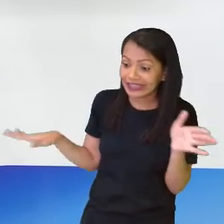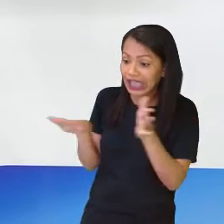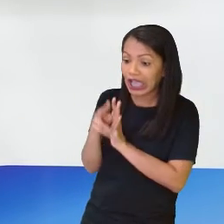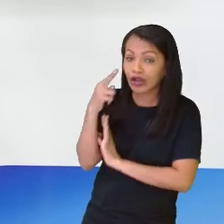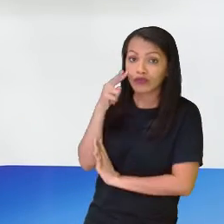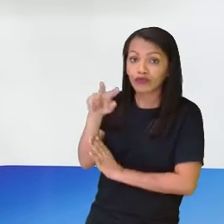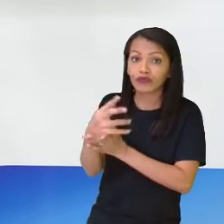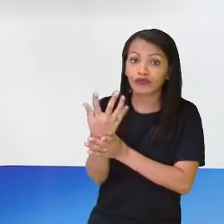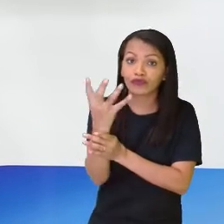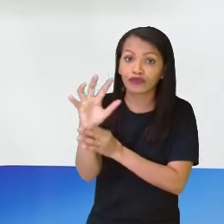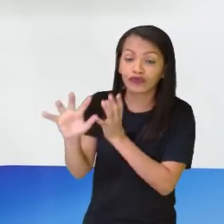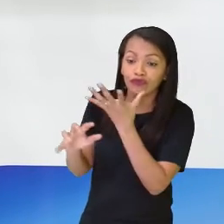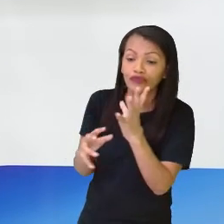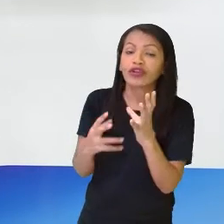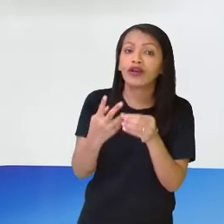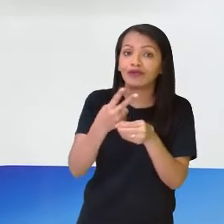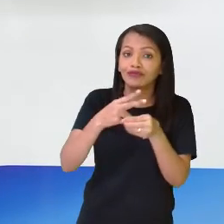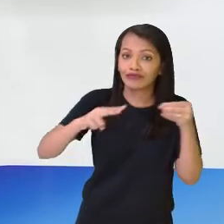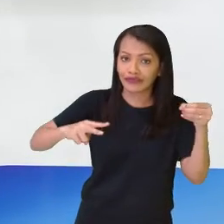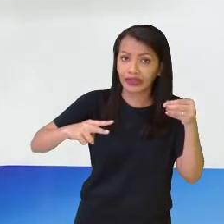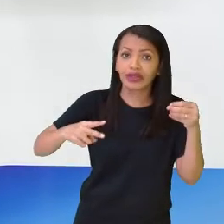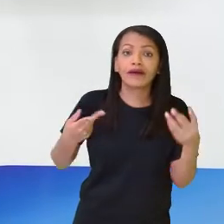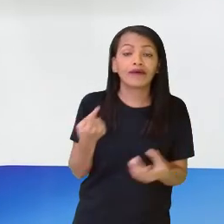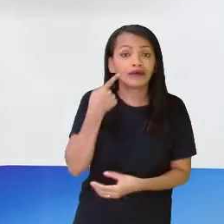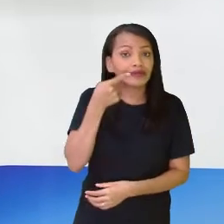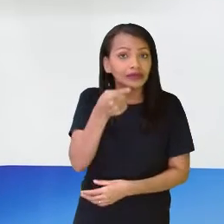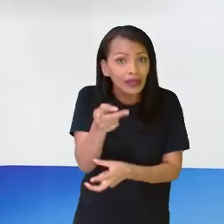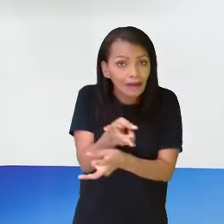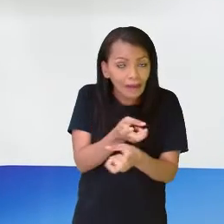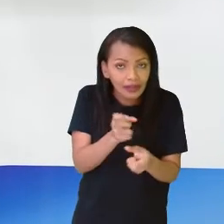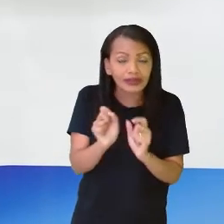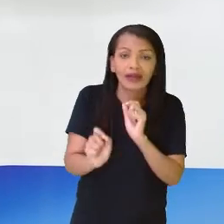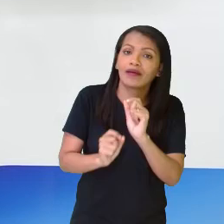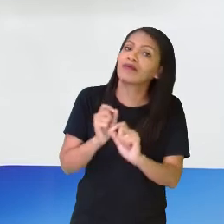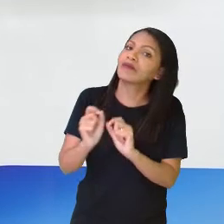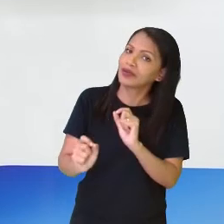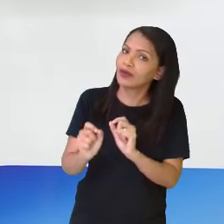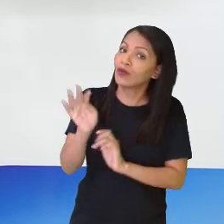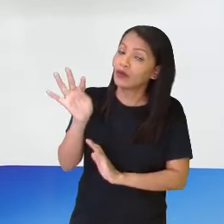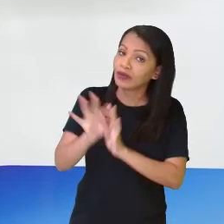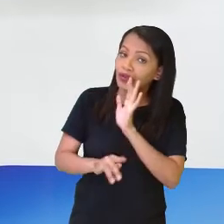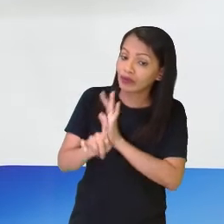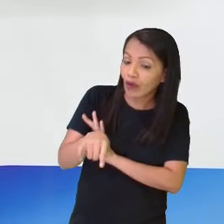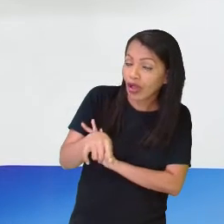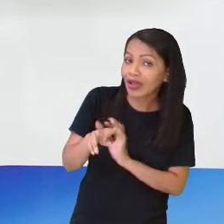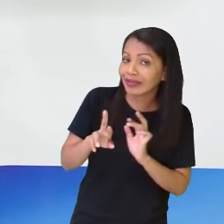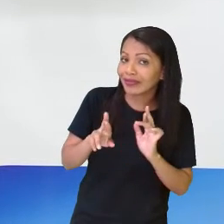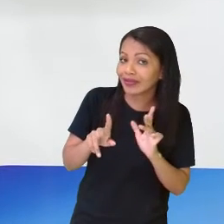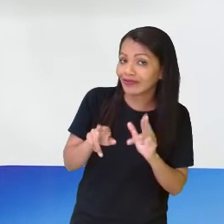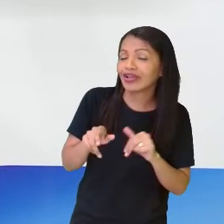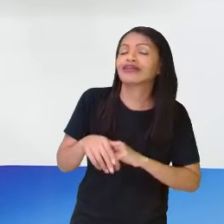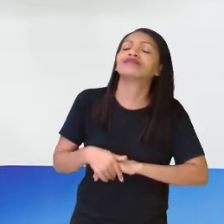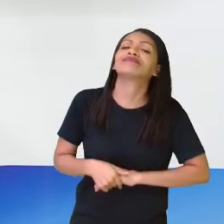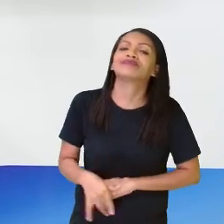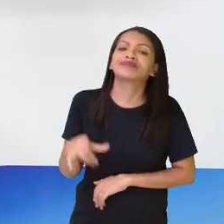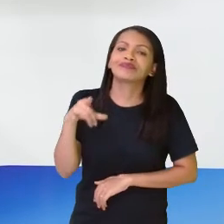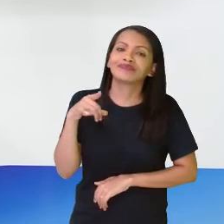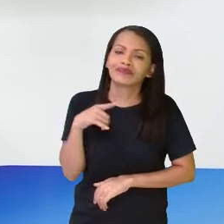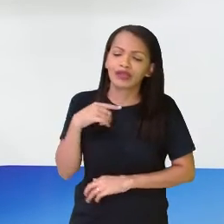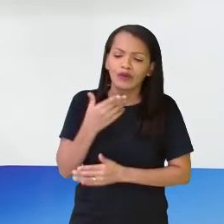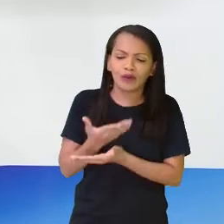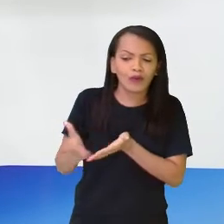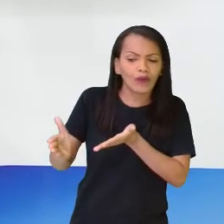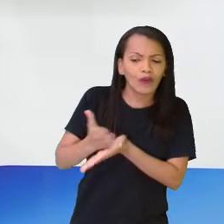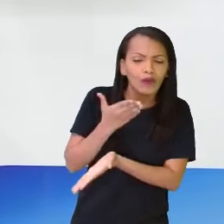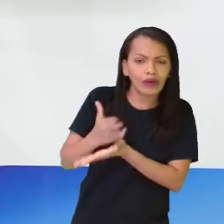seu pé de cebolinha. Então, percebam que esse texto é bem diferente, apesar que tem algumas particularidades